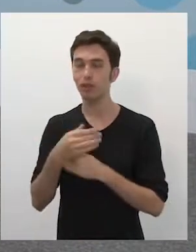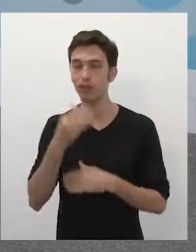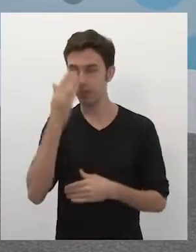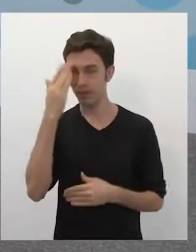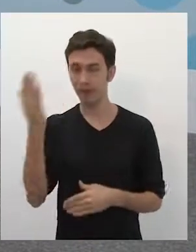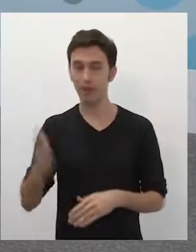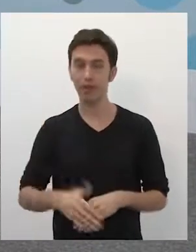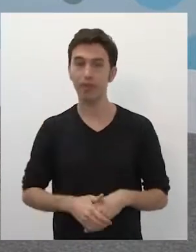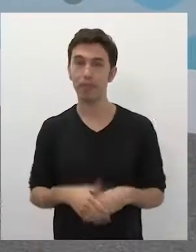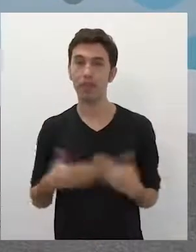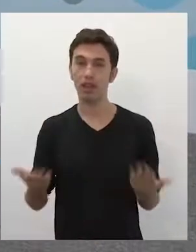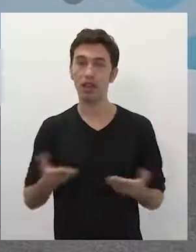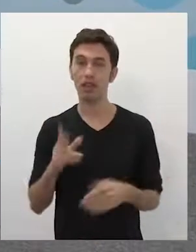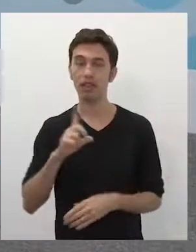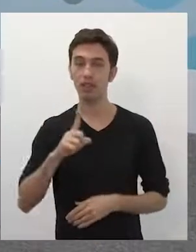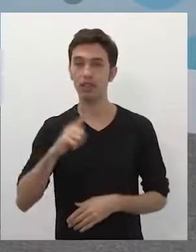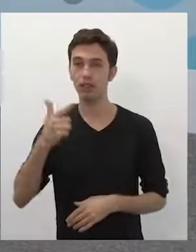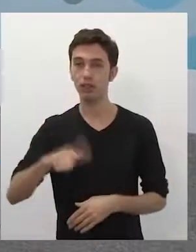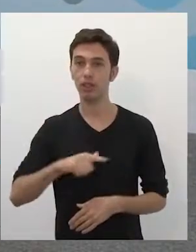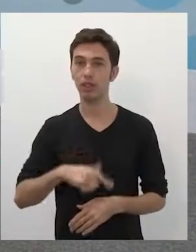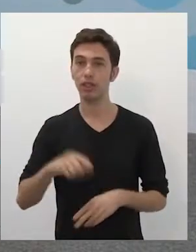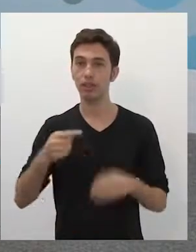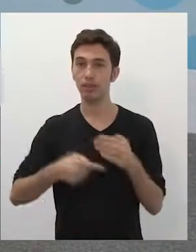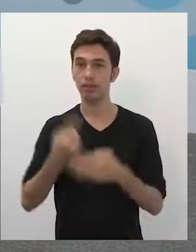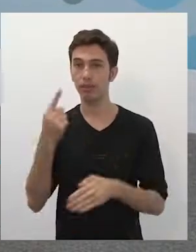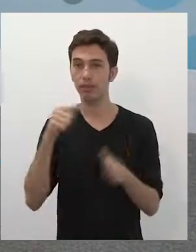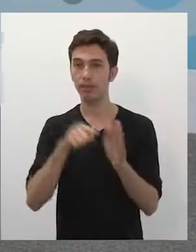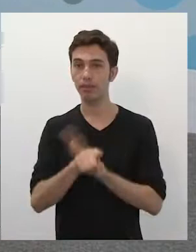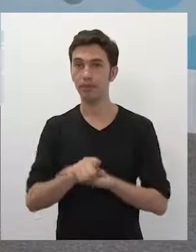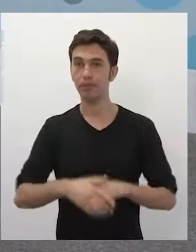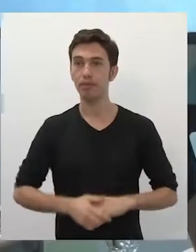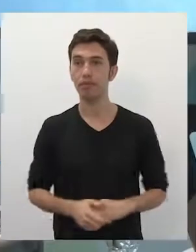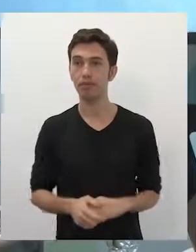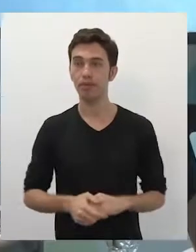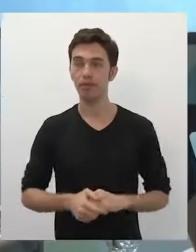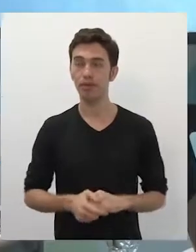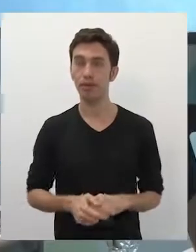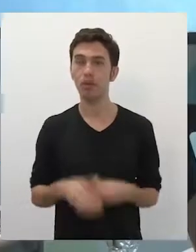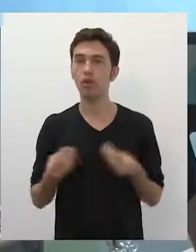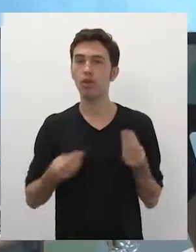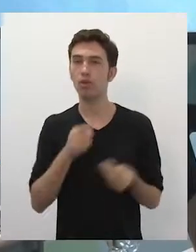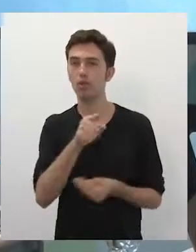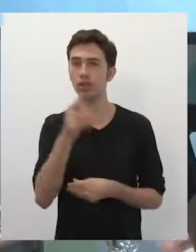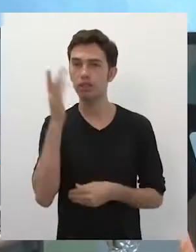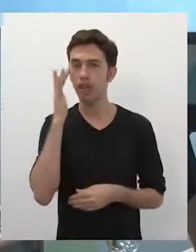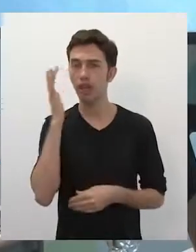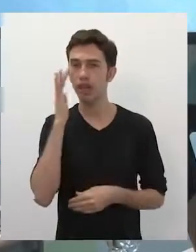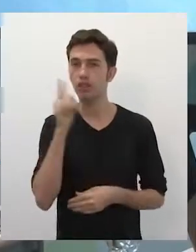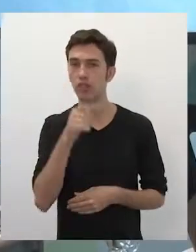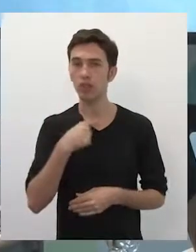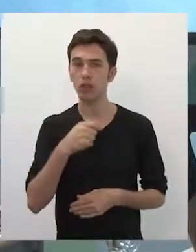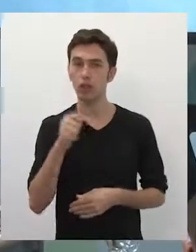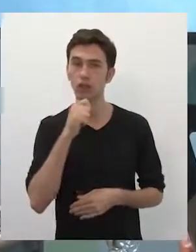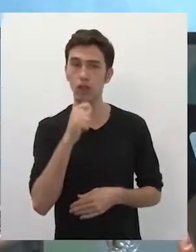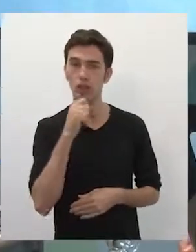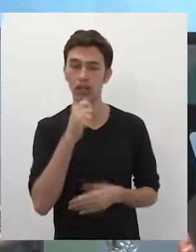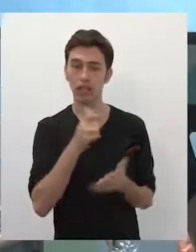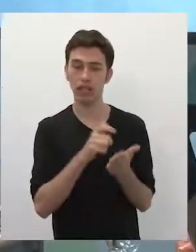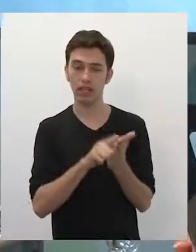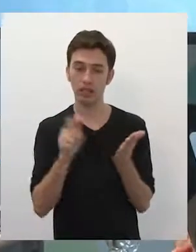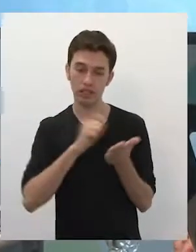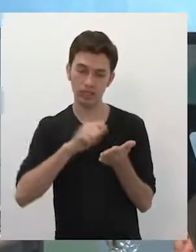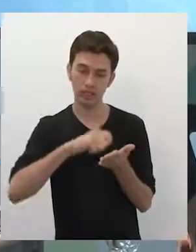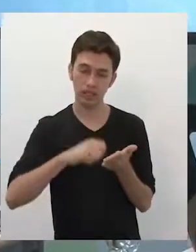então. Temos aqui, a primeira pergunta seria: como você acha que os jornalistas escolhem o que vai parar no